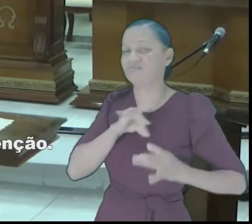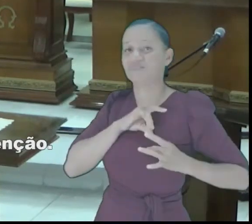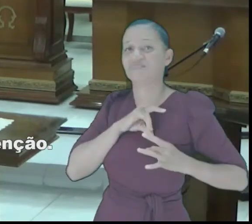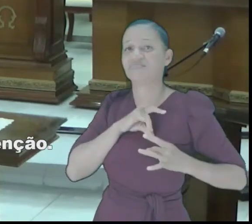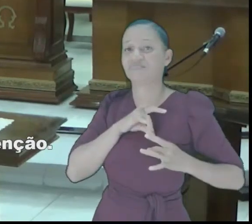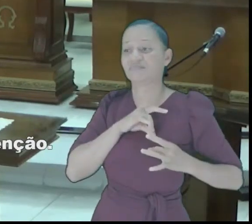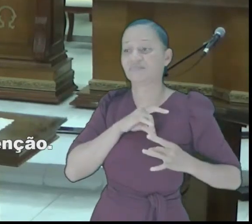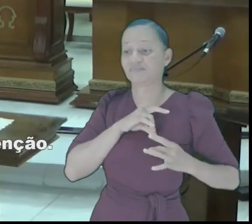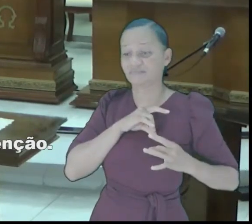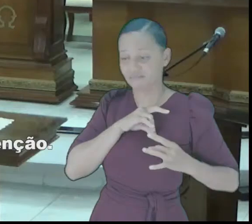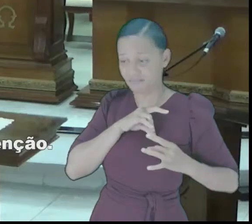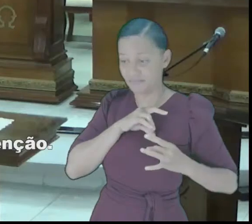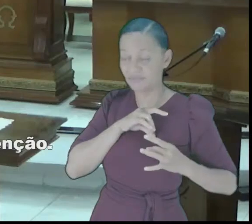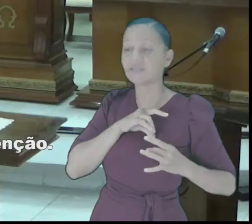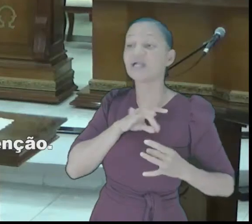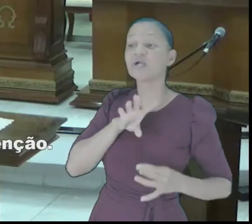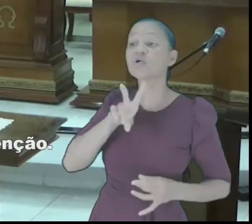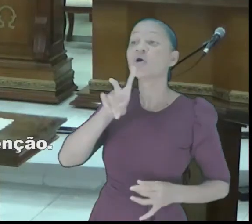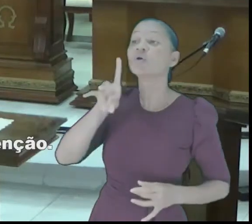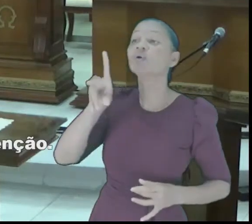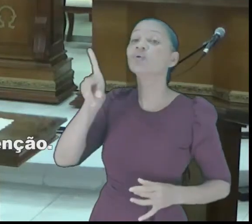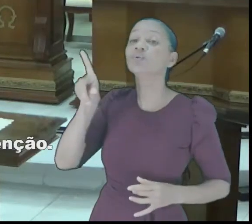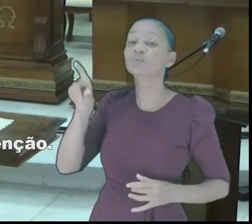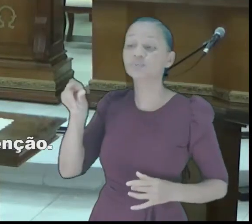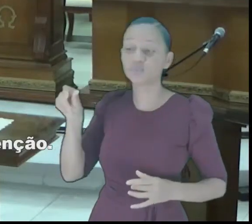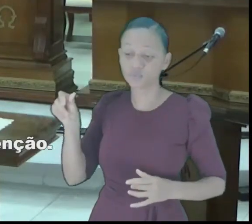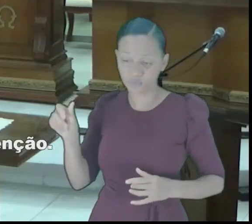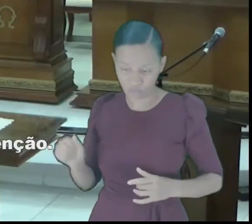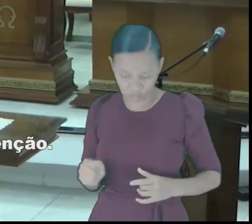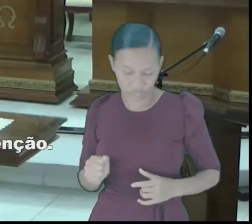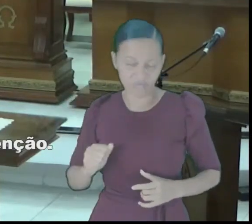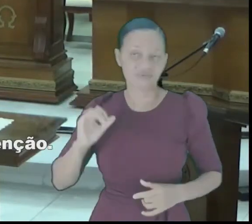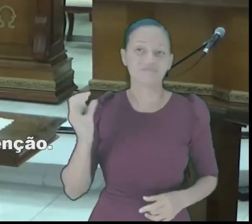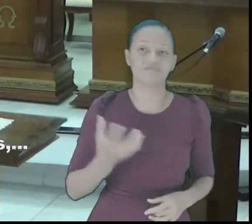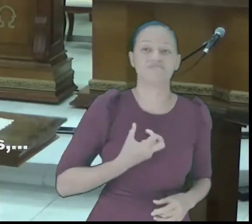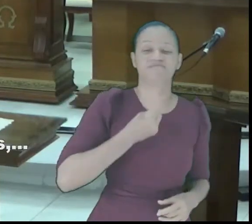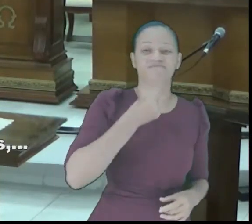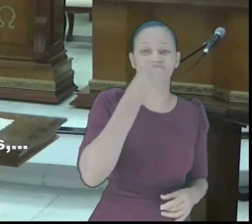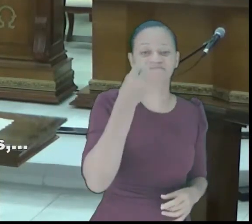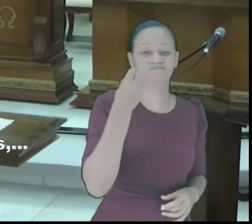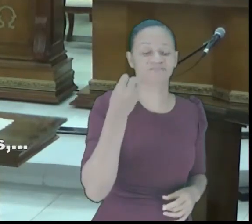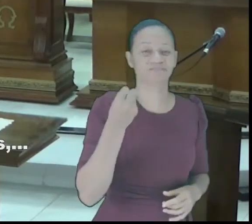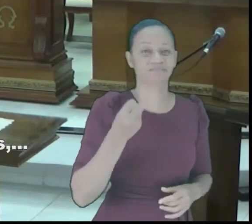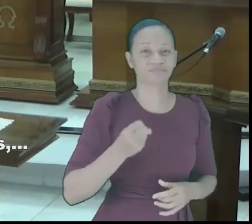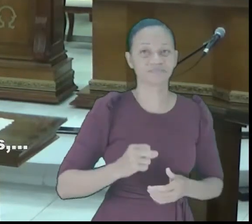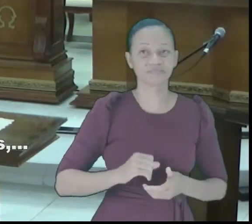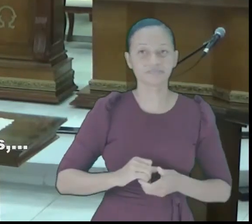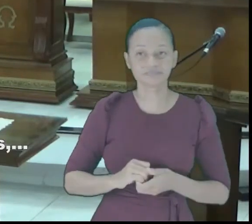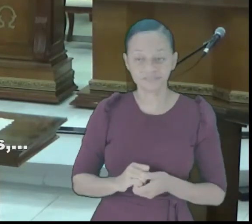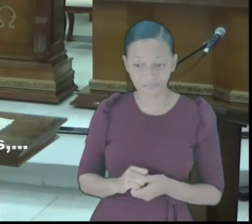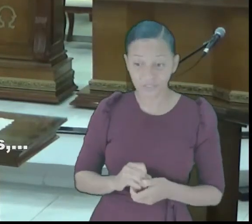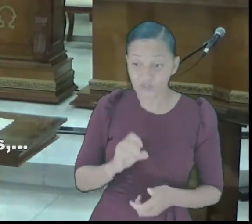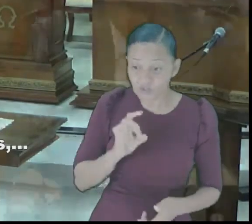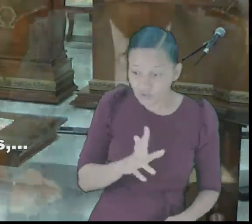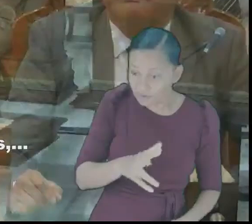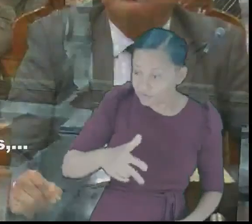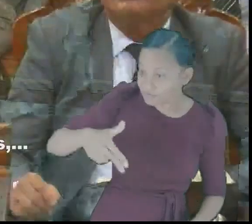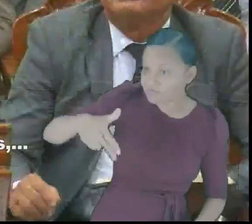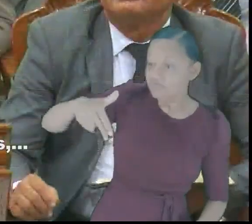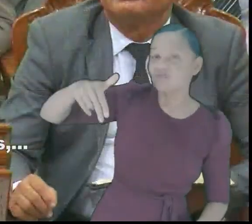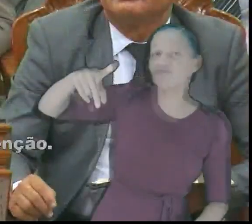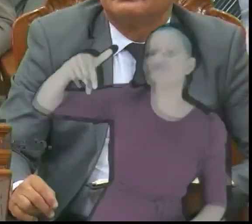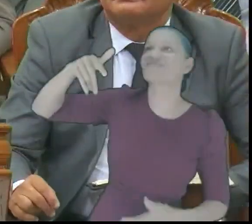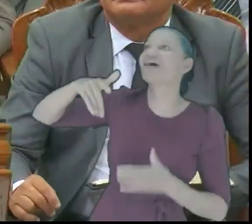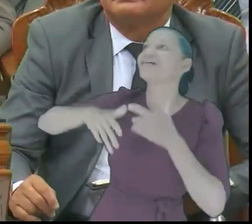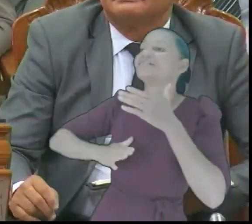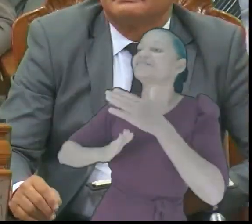selados para o dia da redenção. Só vai subir quem tem o selo